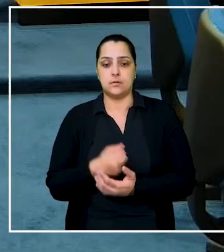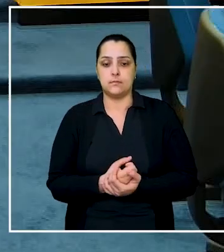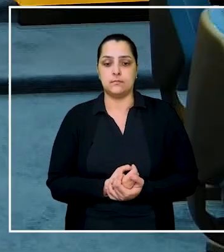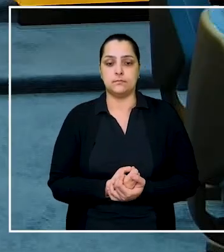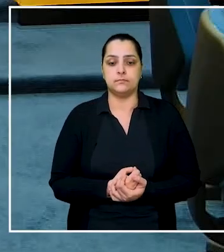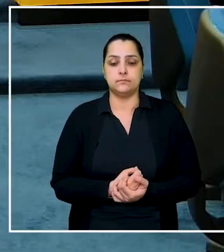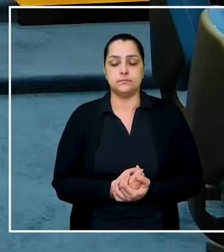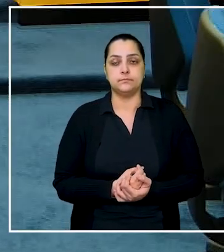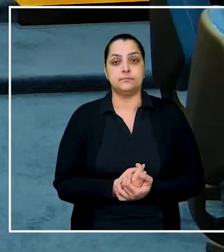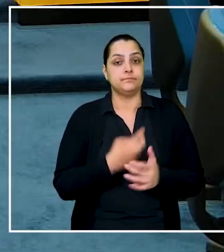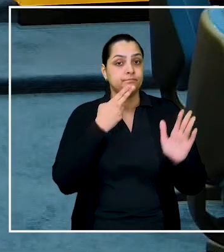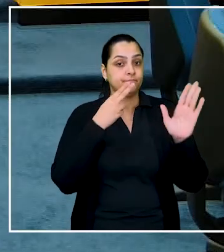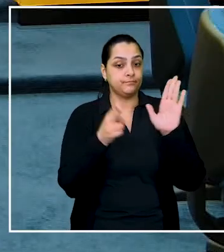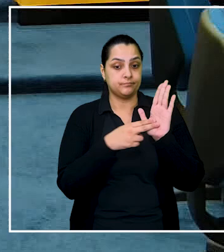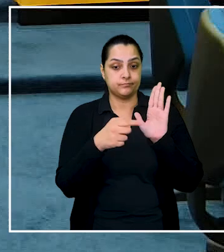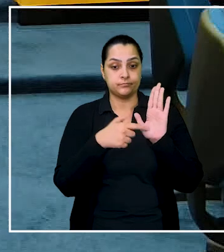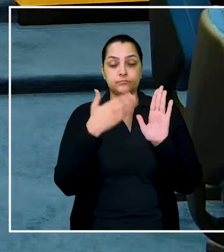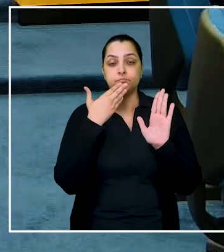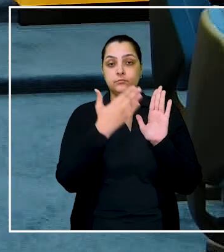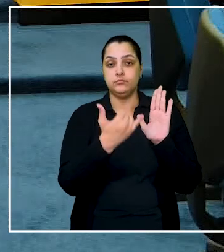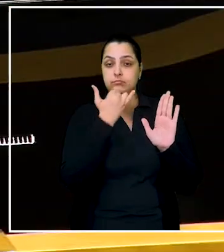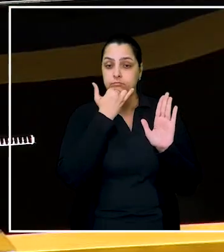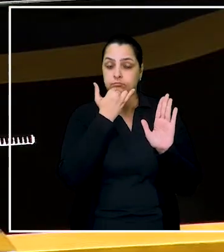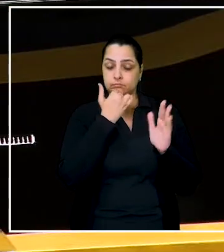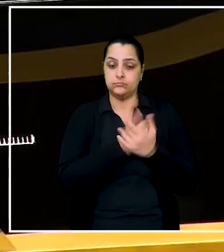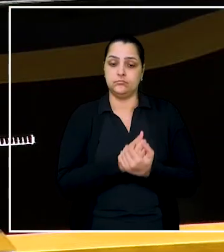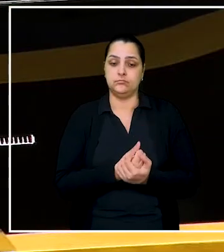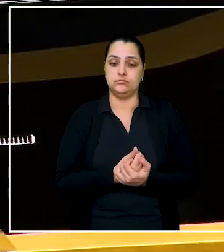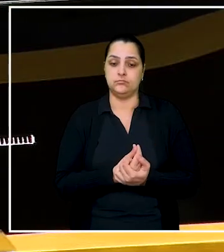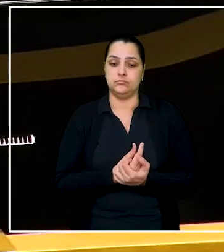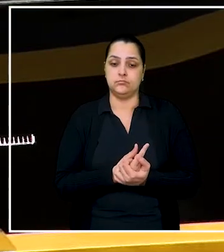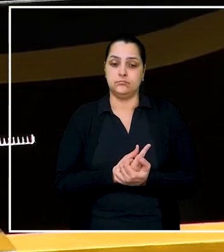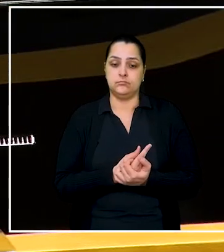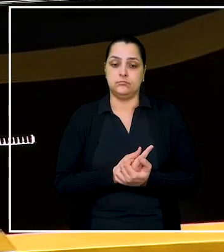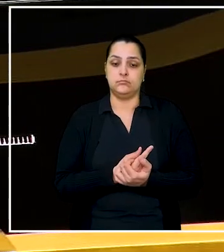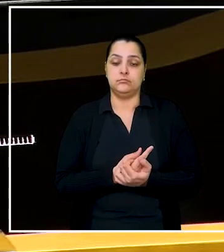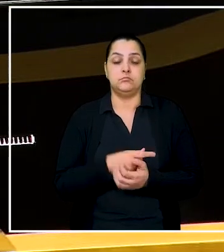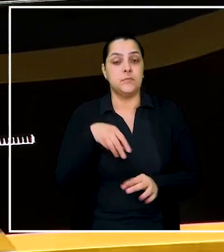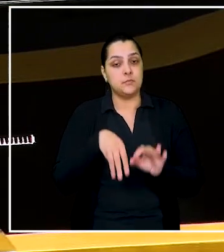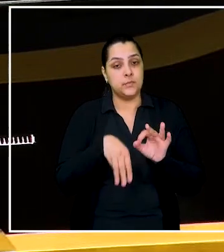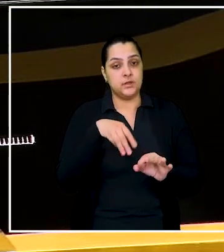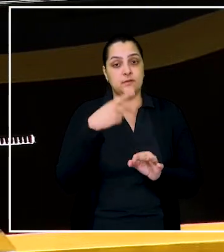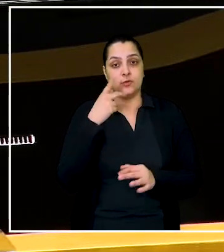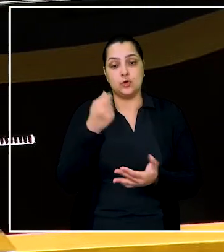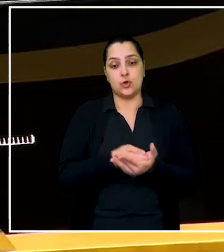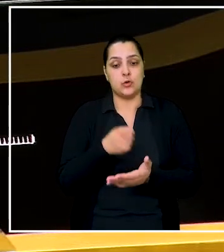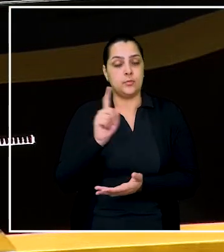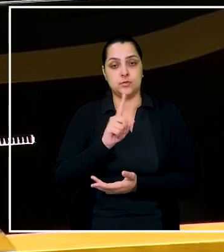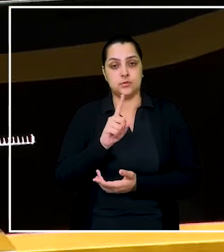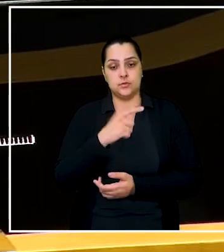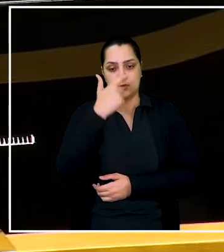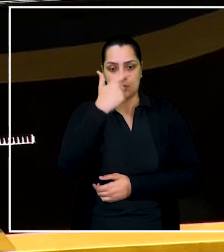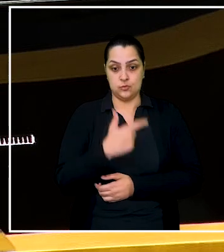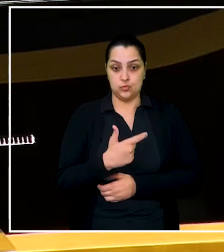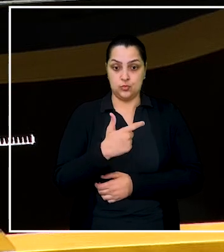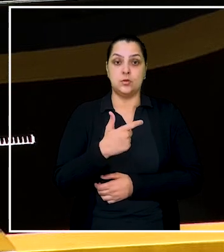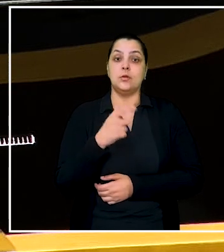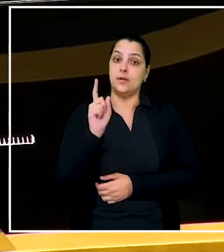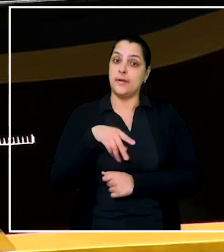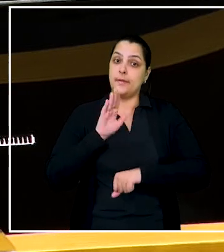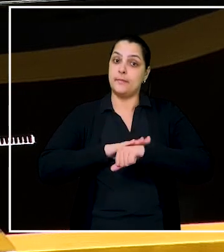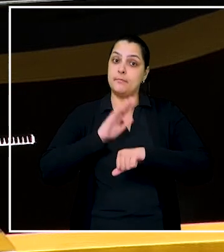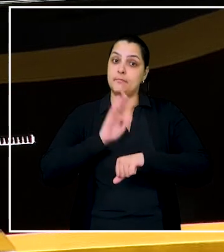Sobre a publicação da carta com pedido de desculpas, a ministra excluiu a obrigação, por considerar que, ainda que as